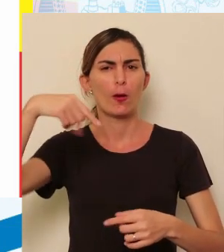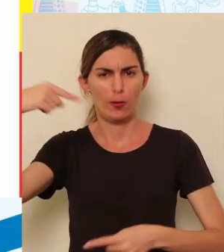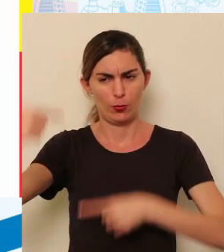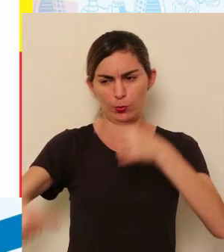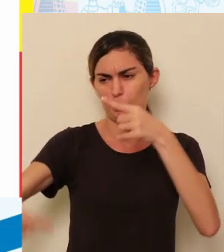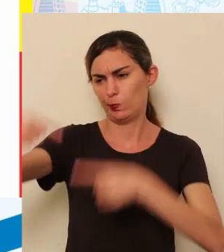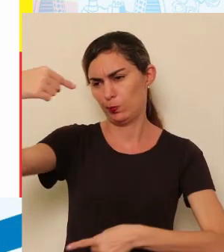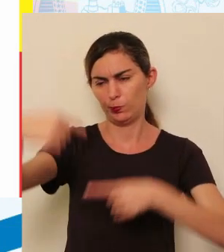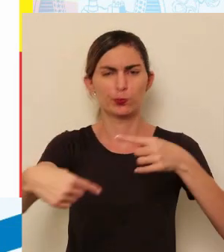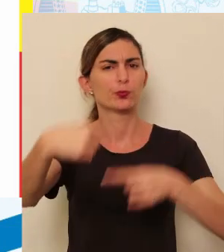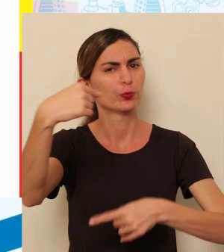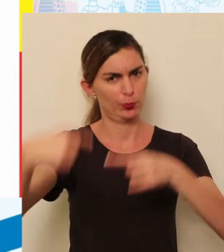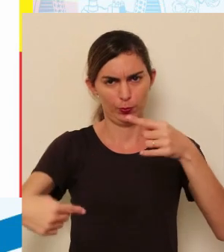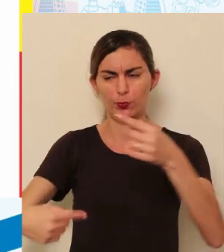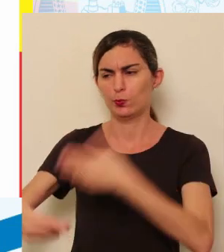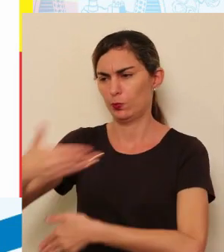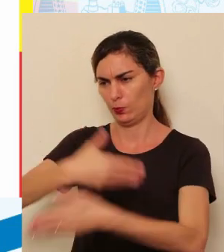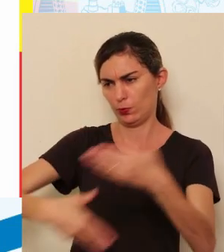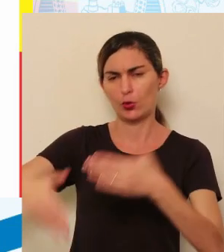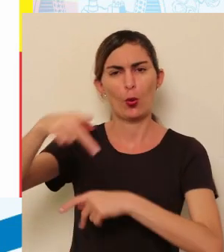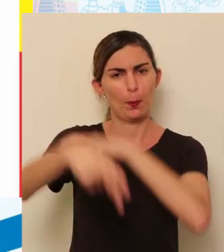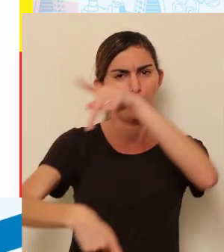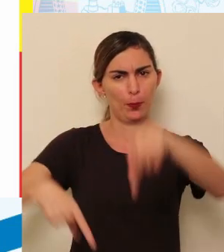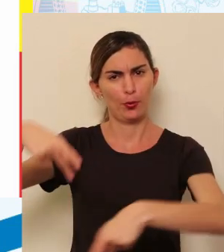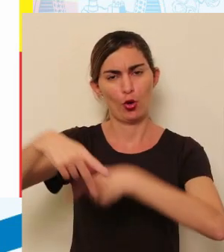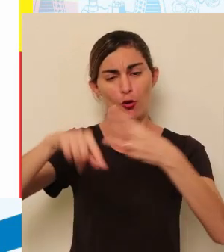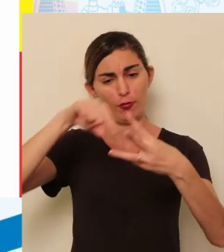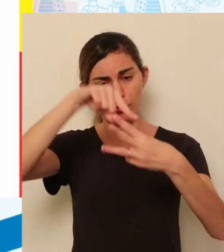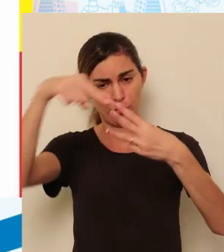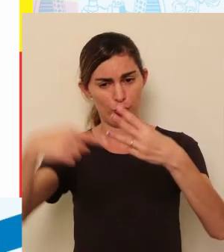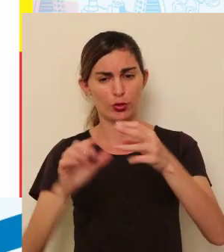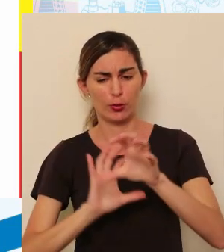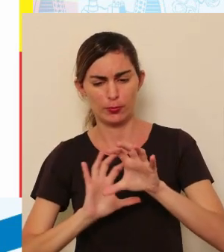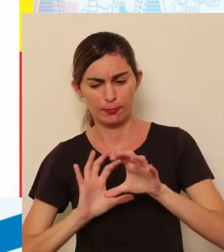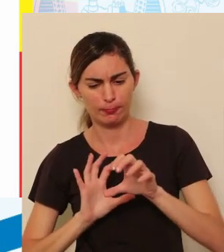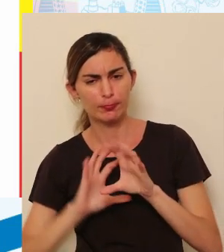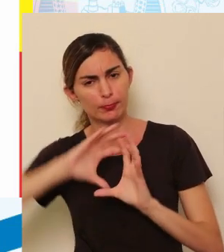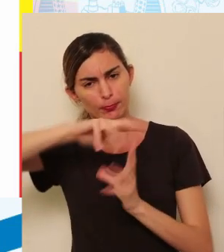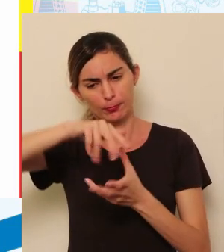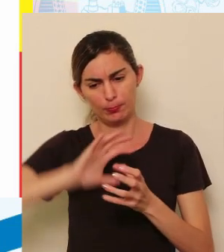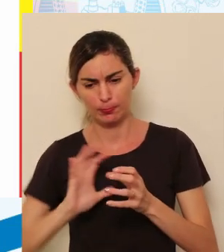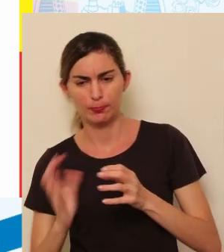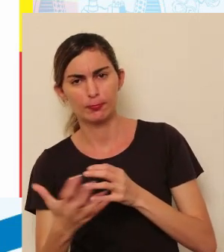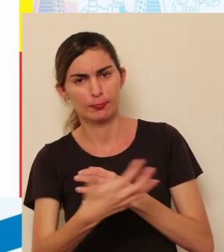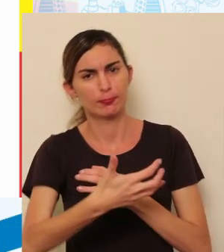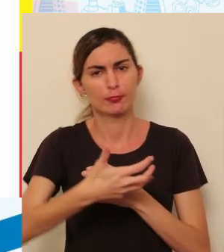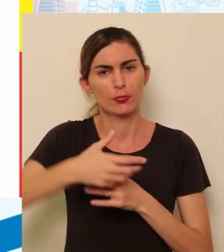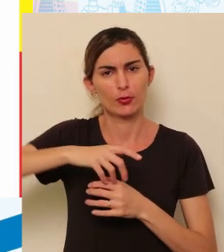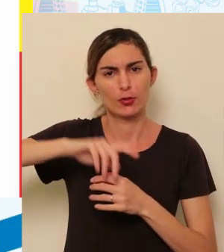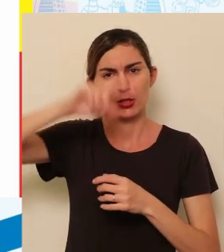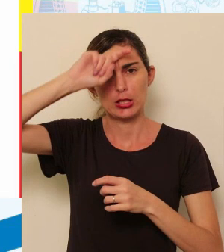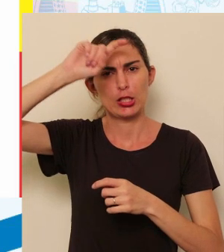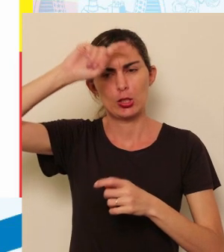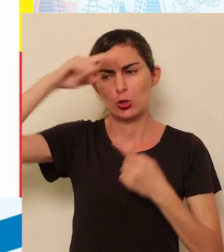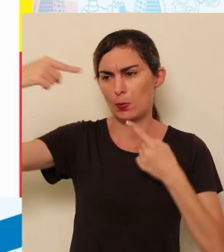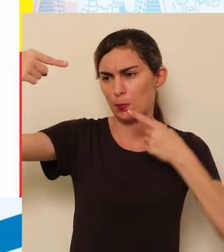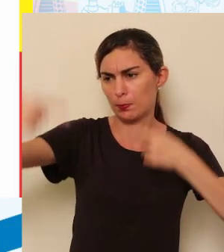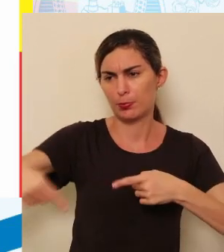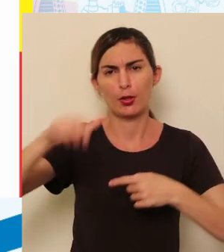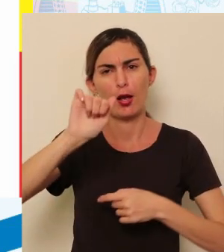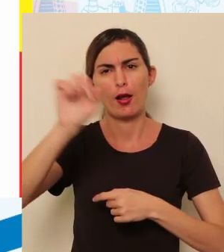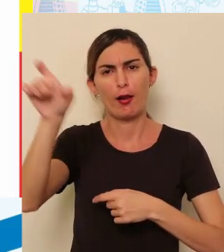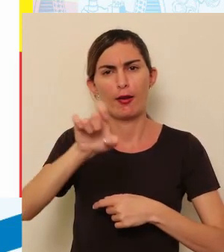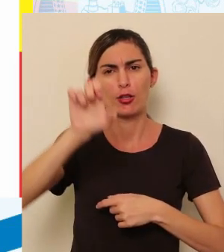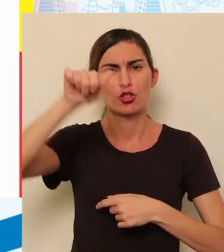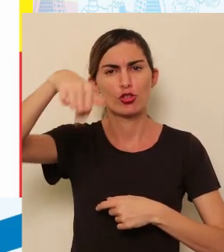foi palco de muitos conflitos e interações entre povos dos 3 continentes. Os egípcios travaram batalhas contra Alexandre